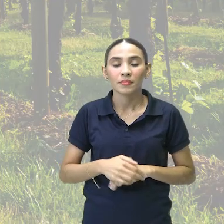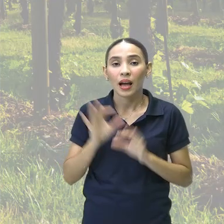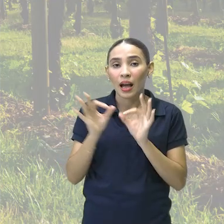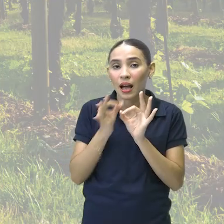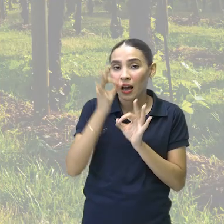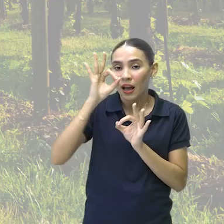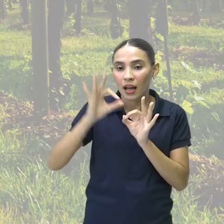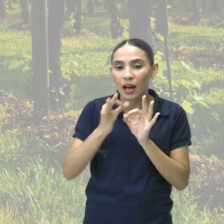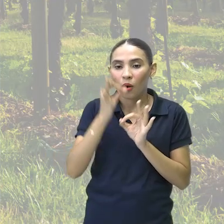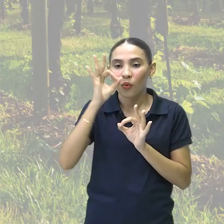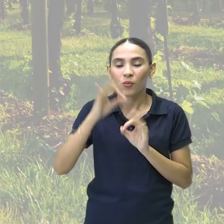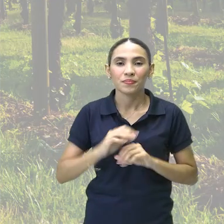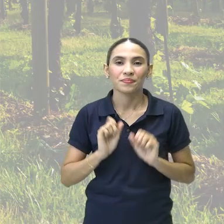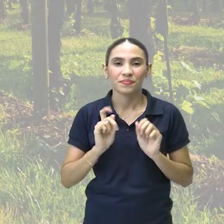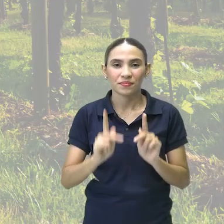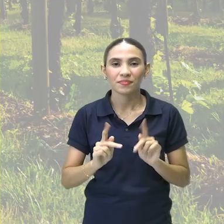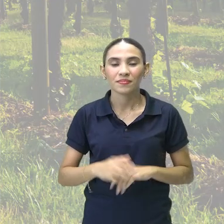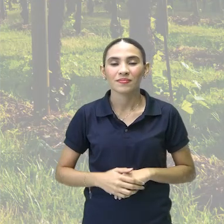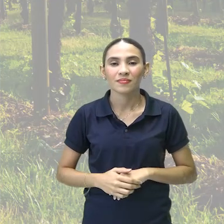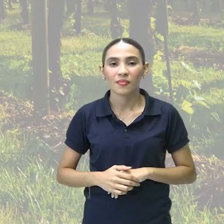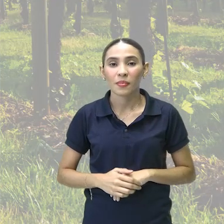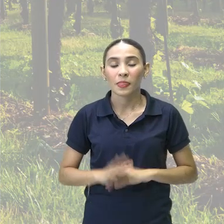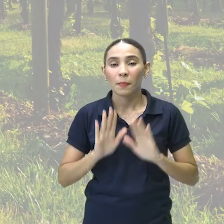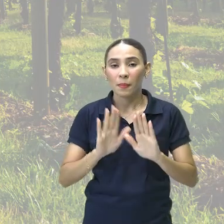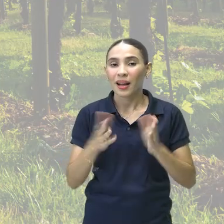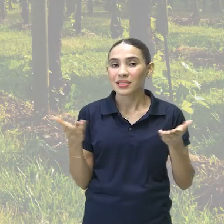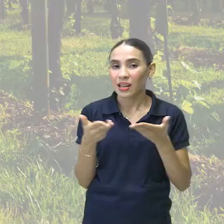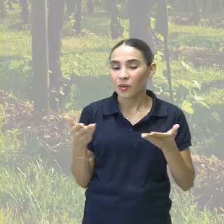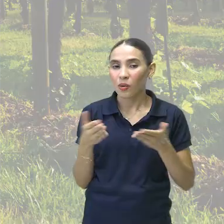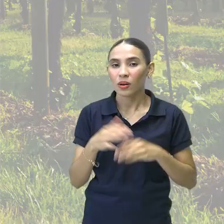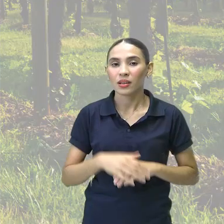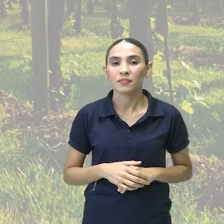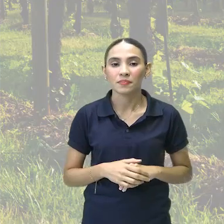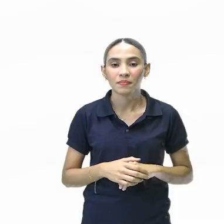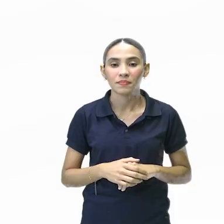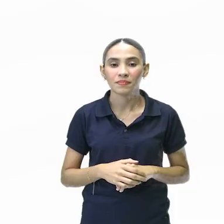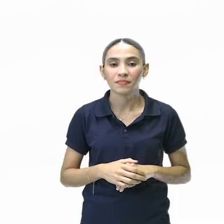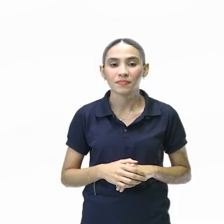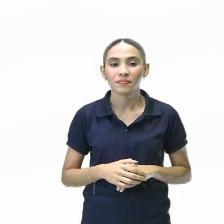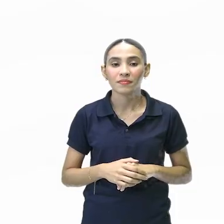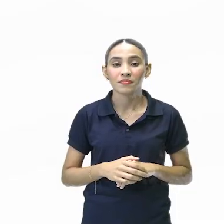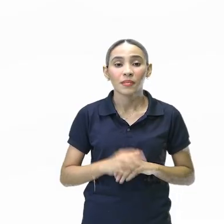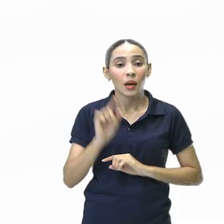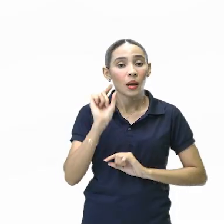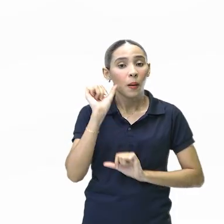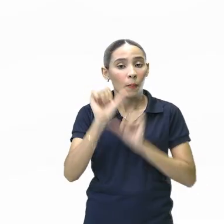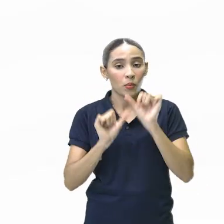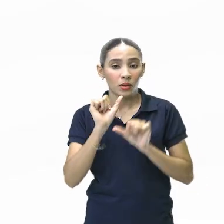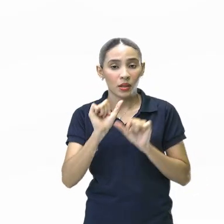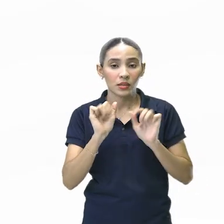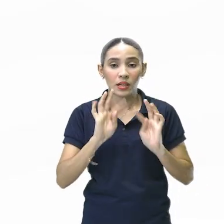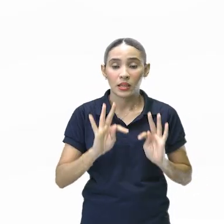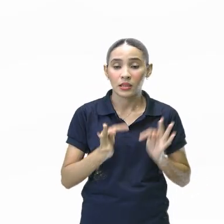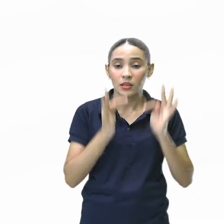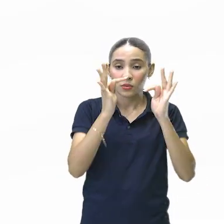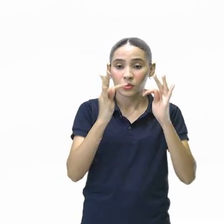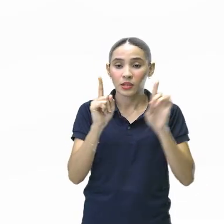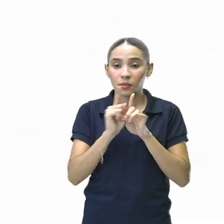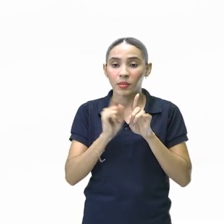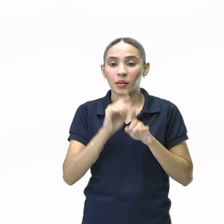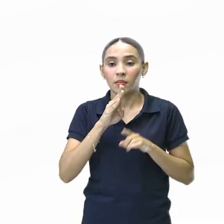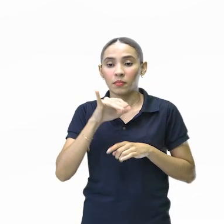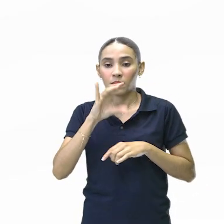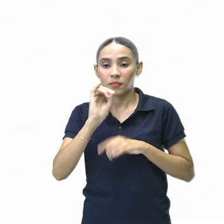a uva. Tá bom? Agora vamos entrar aí na transição entre a tecnologia